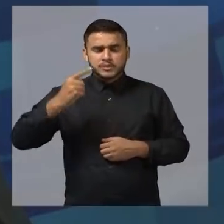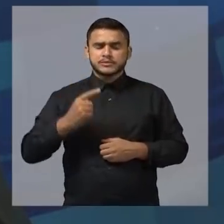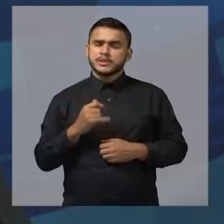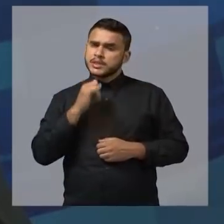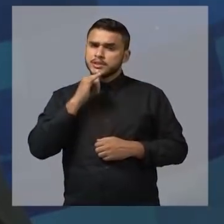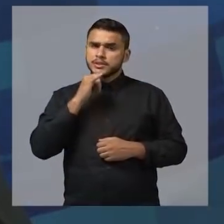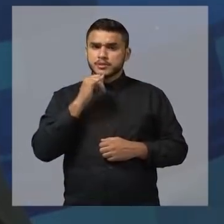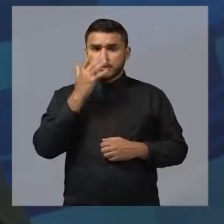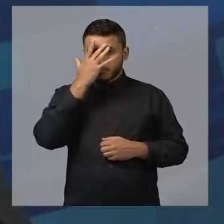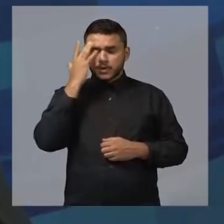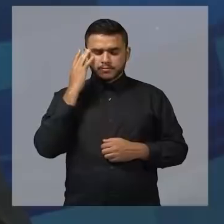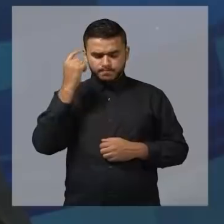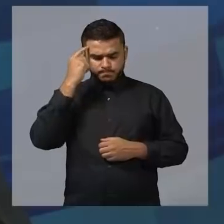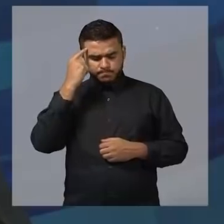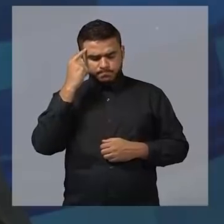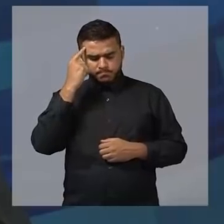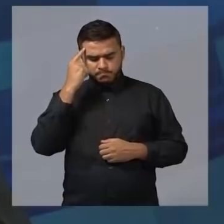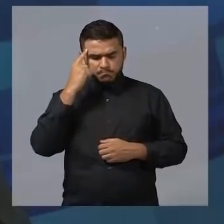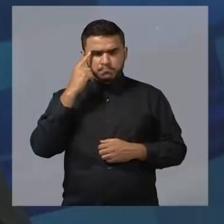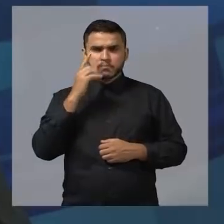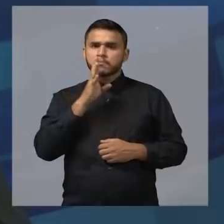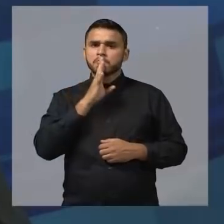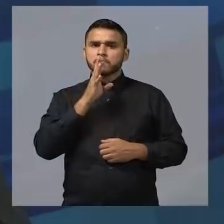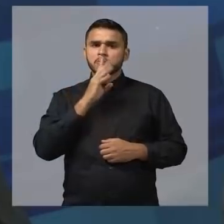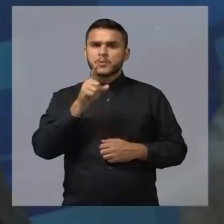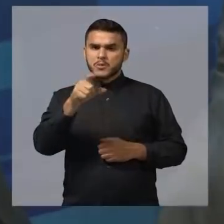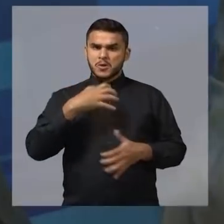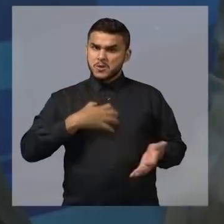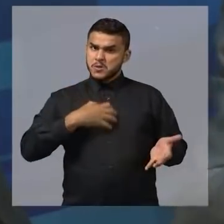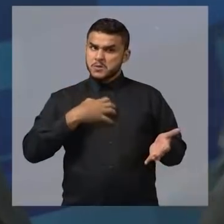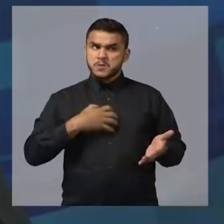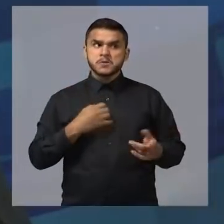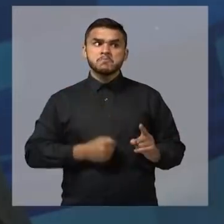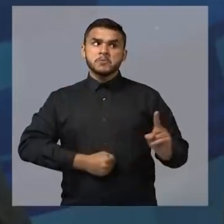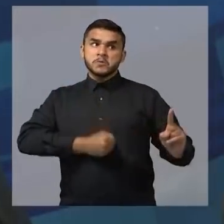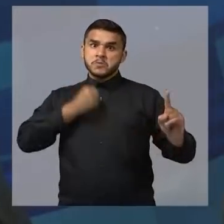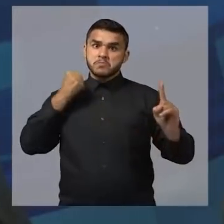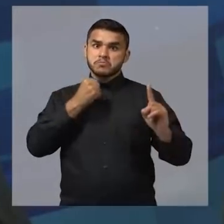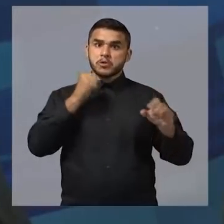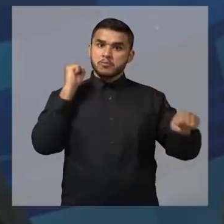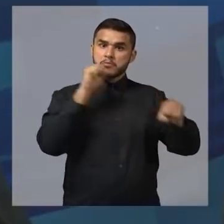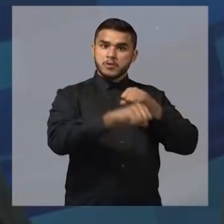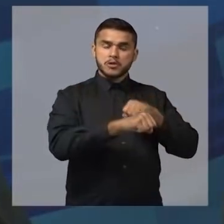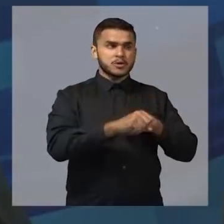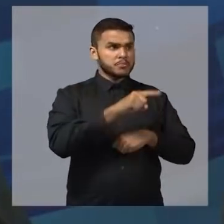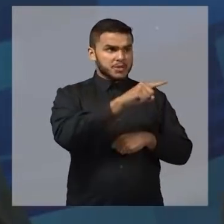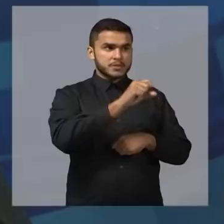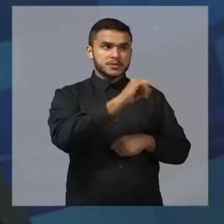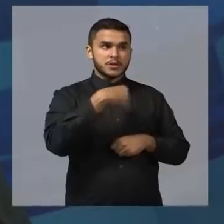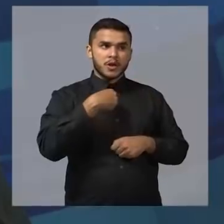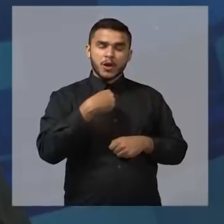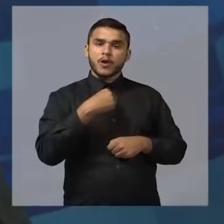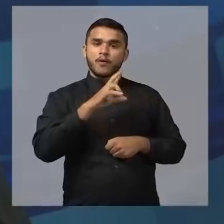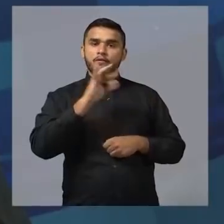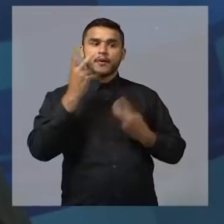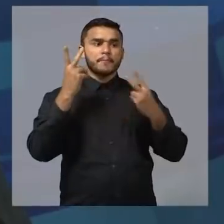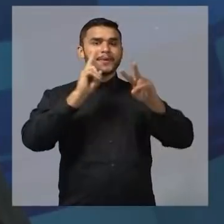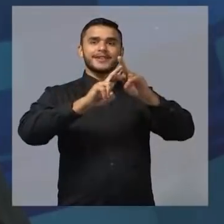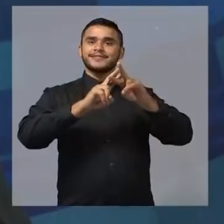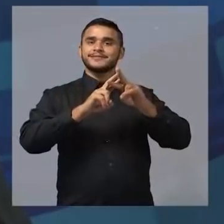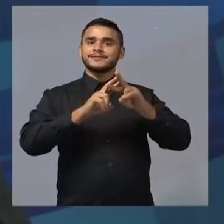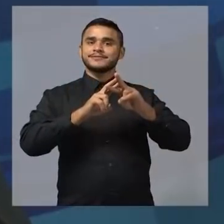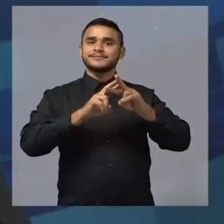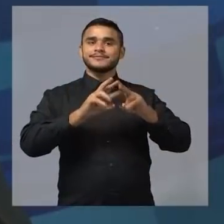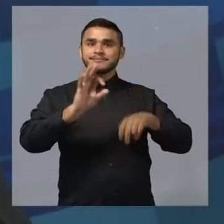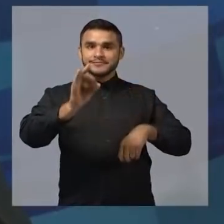pensado assim, tendo uma raiva de um sujeito. Eu não mato esse sujeito porque não quero me prejudicar. Ele está confessando